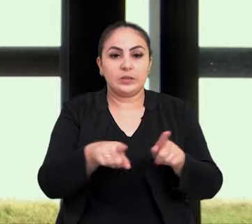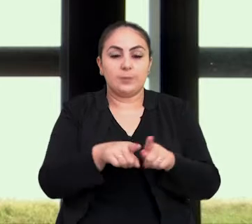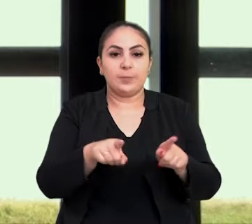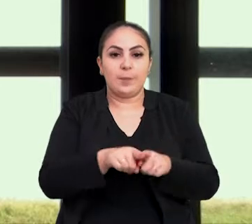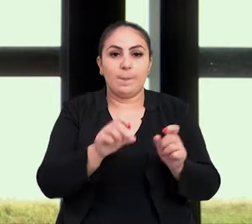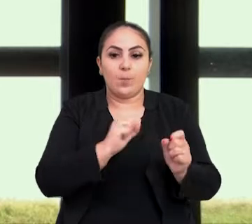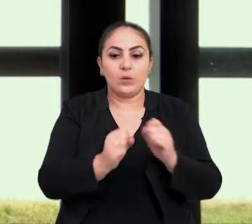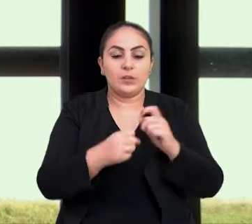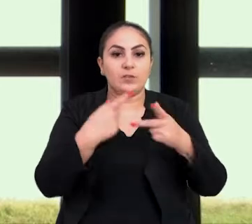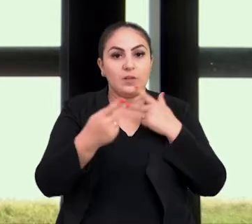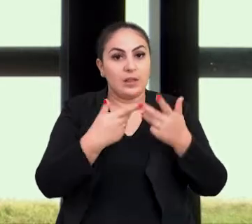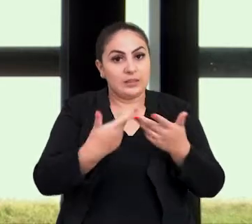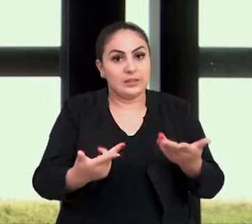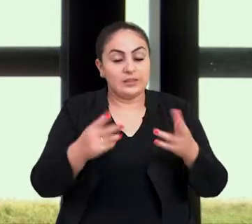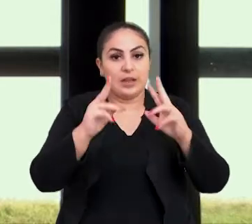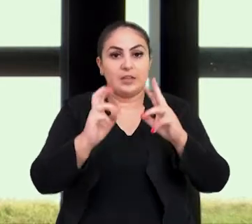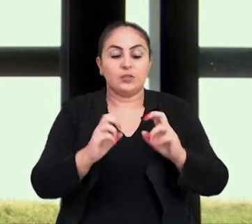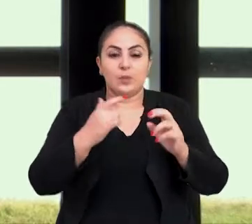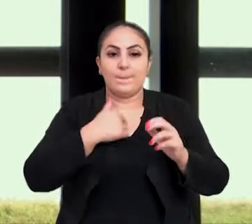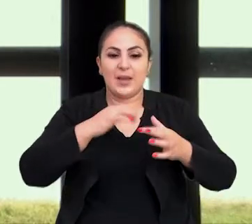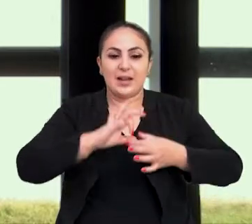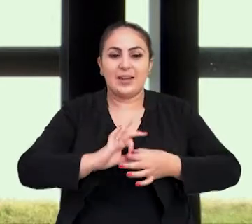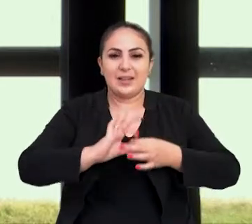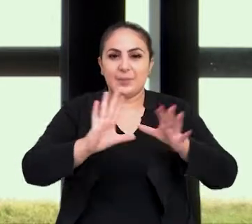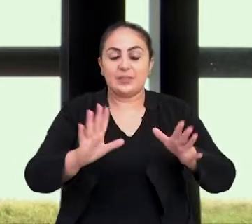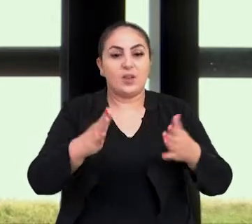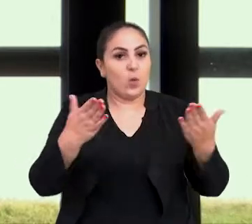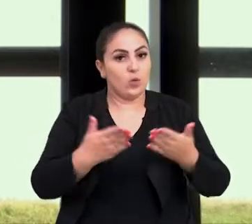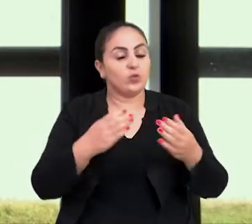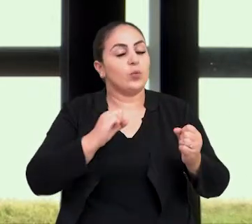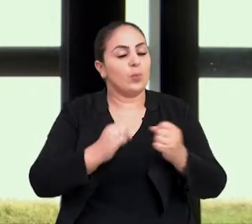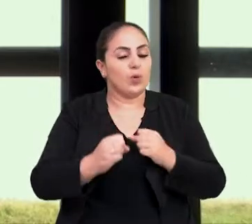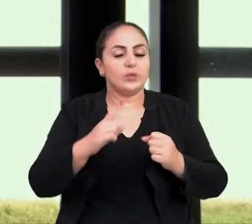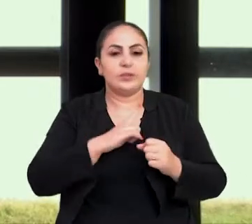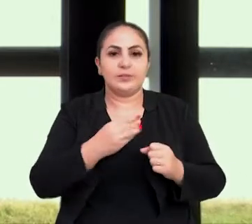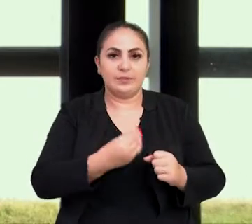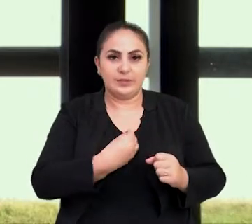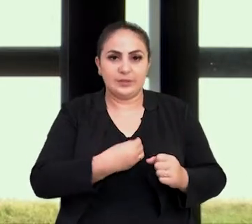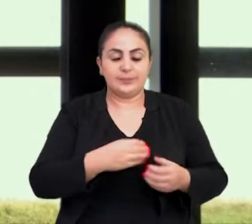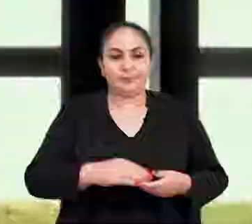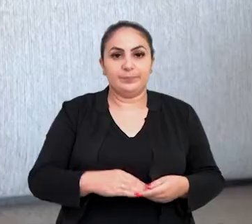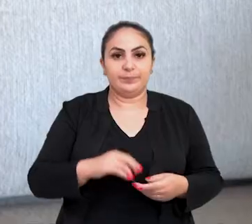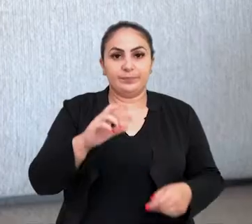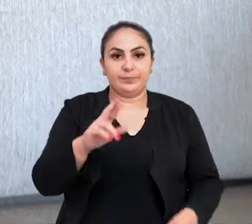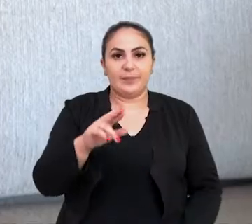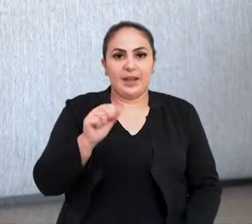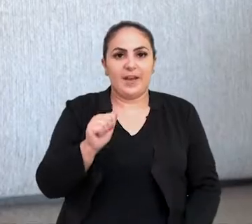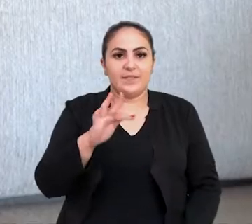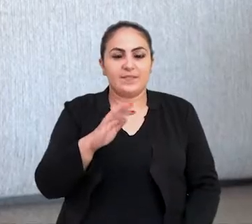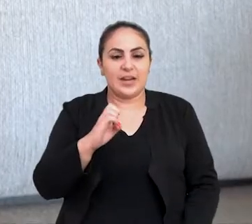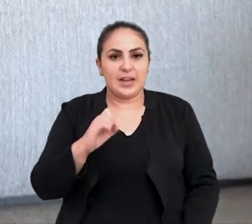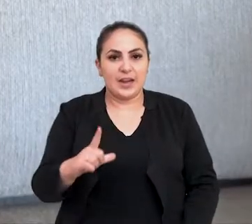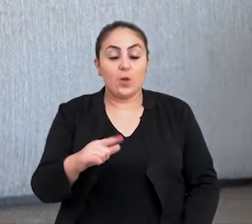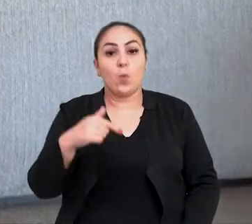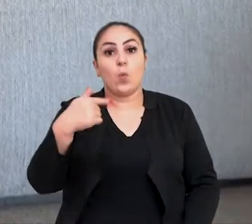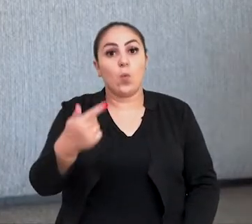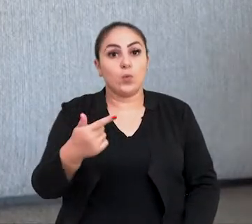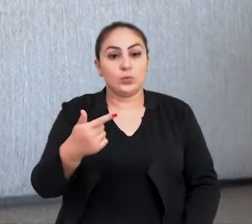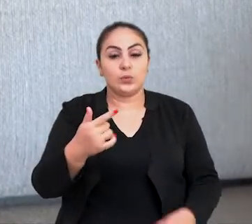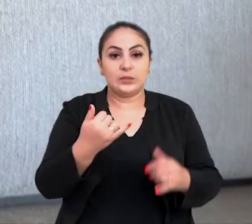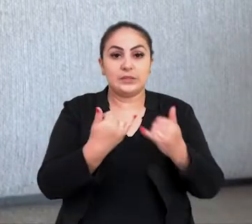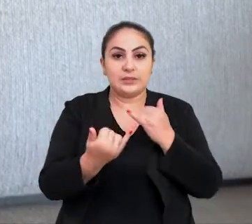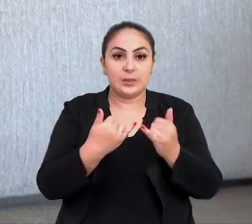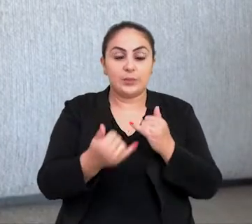e poder falar sobre isso, falar sobre a minha libertação, falar que hoje eu posso viver realmente. Rafael é outro exemplo